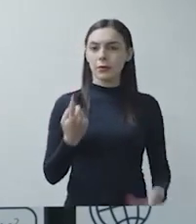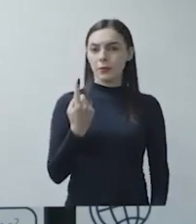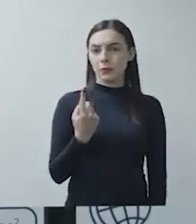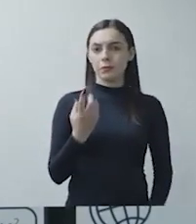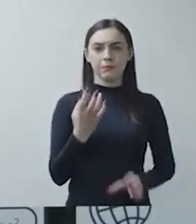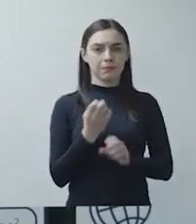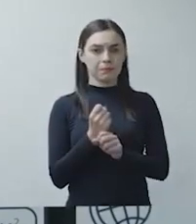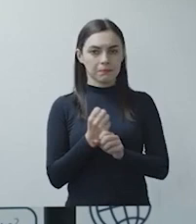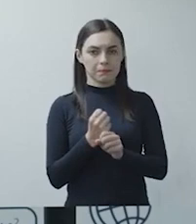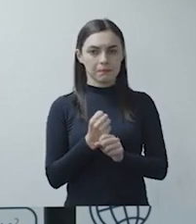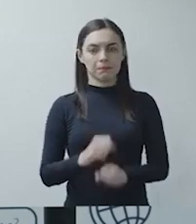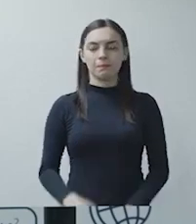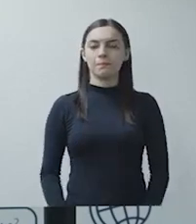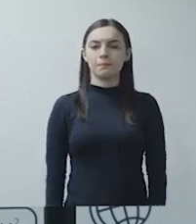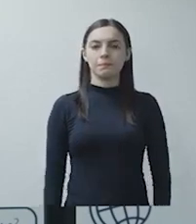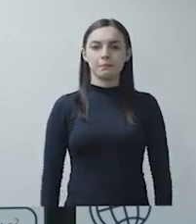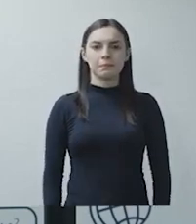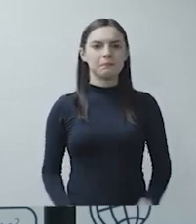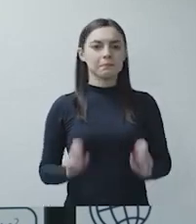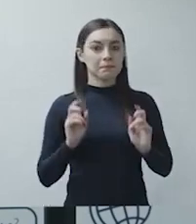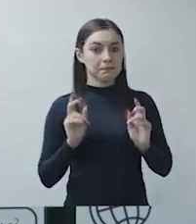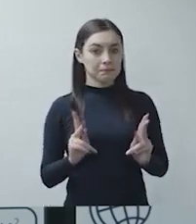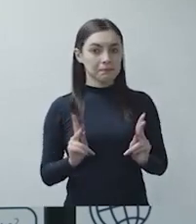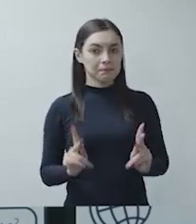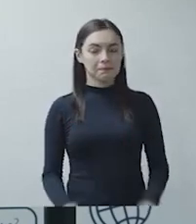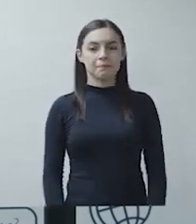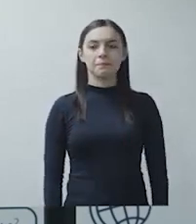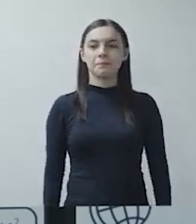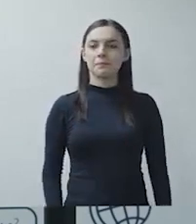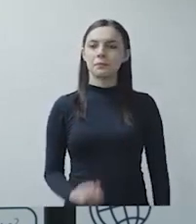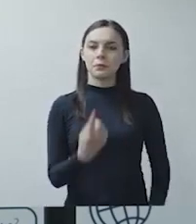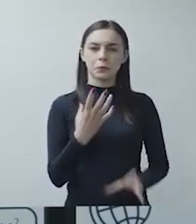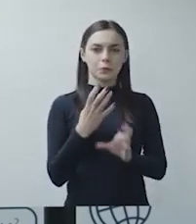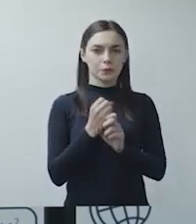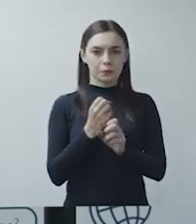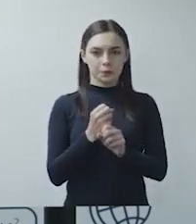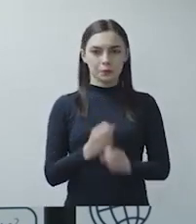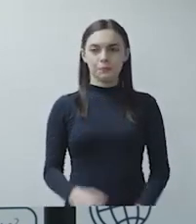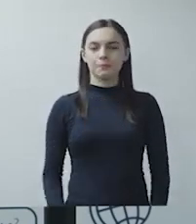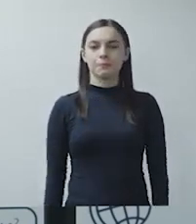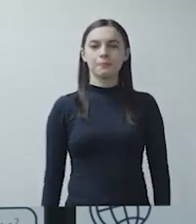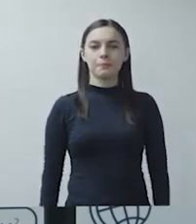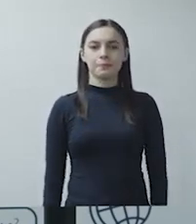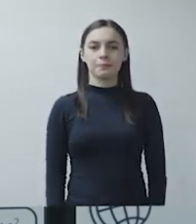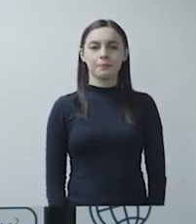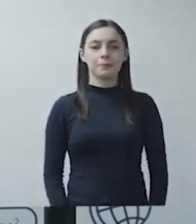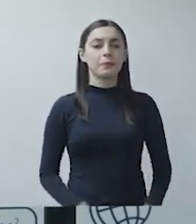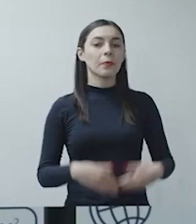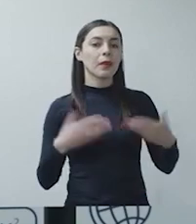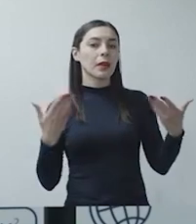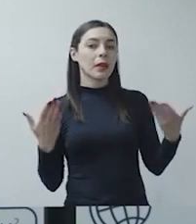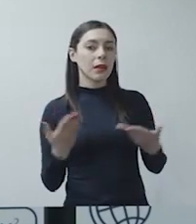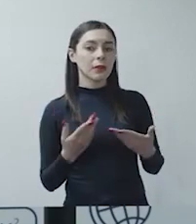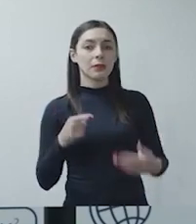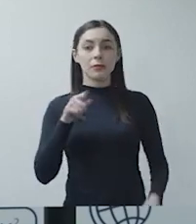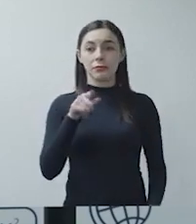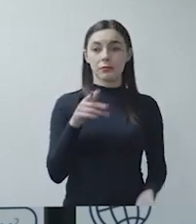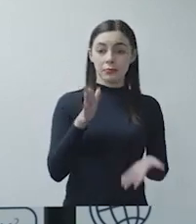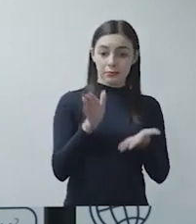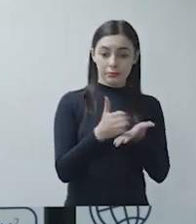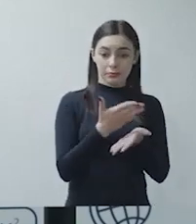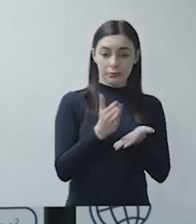é de 1 ponto, certo? 1 ponto. Agora, vocês irão pegar o